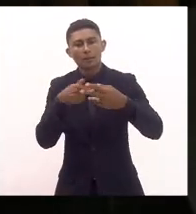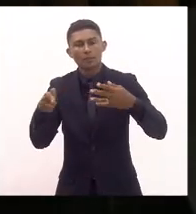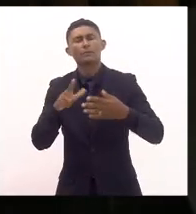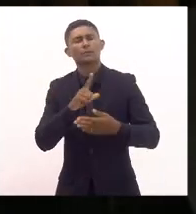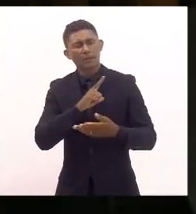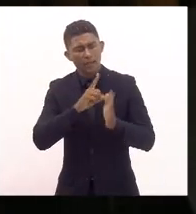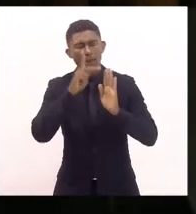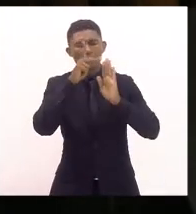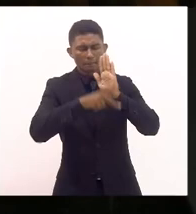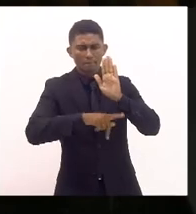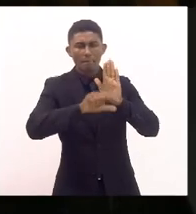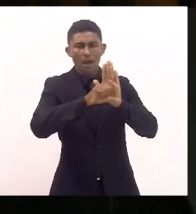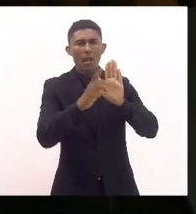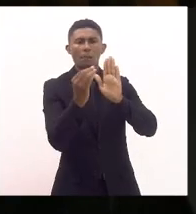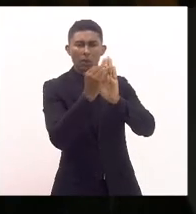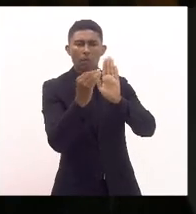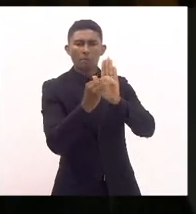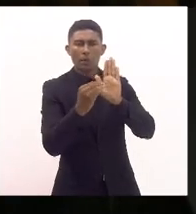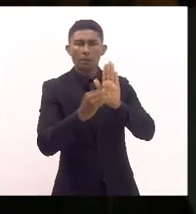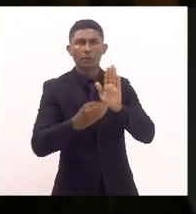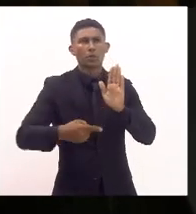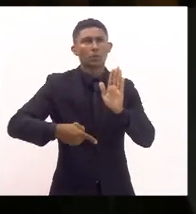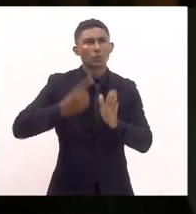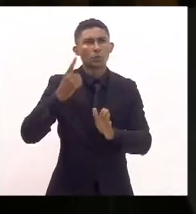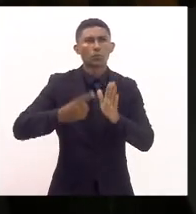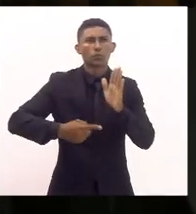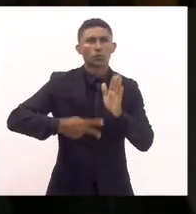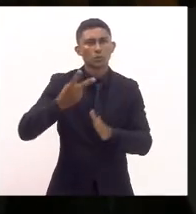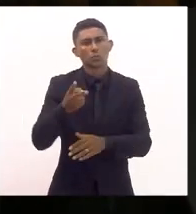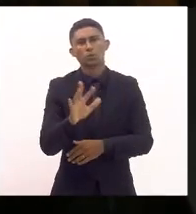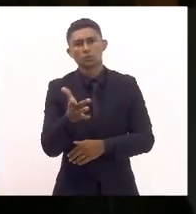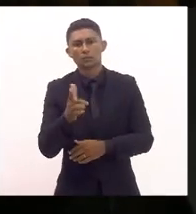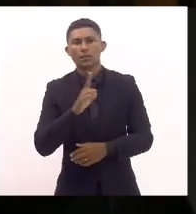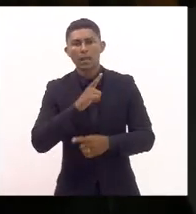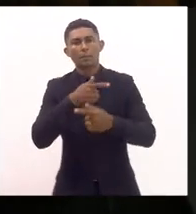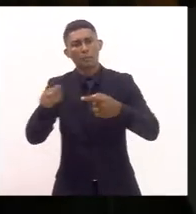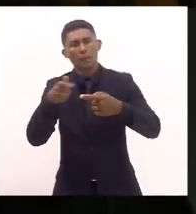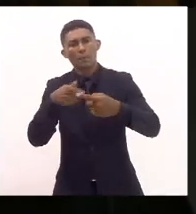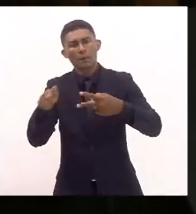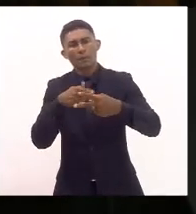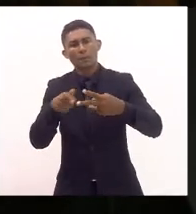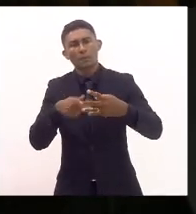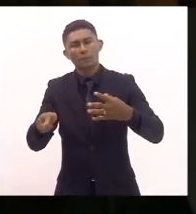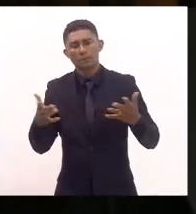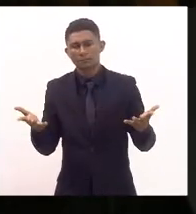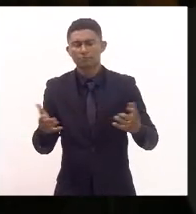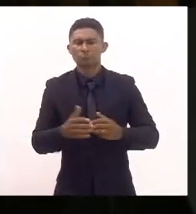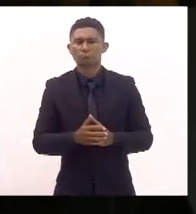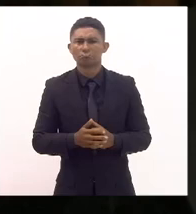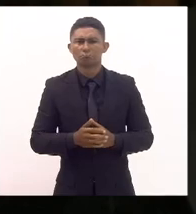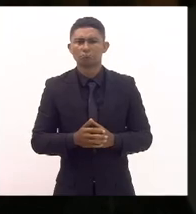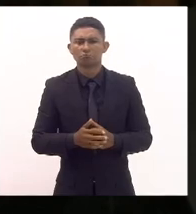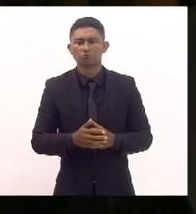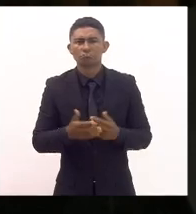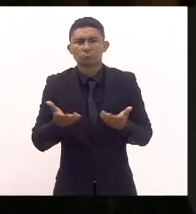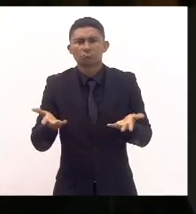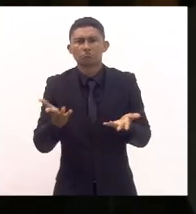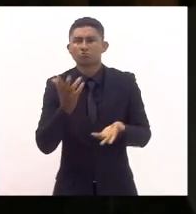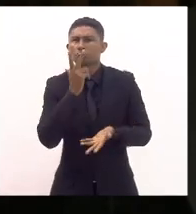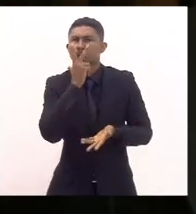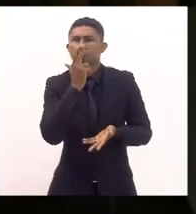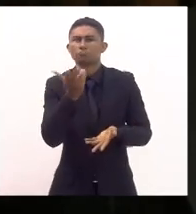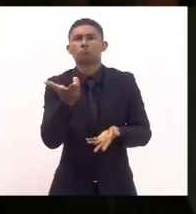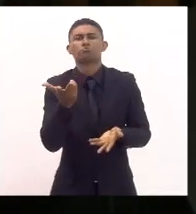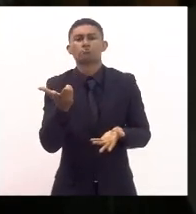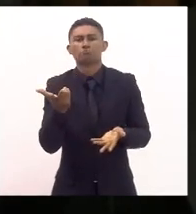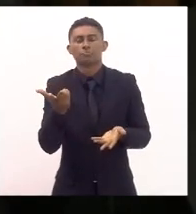projetos de leis nesse tema que parece até o que o